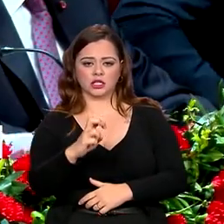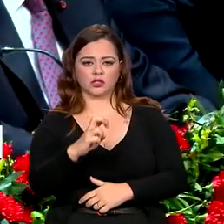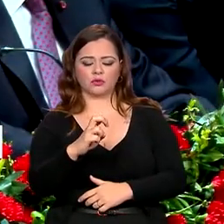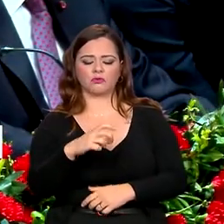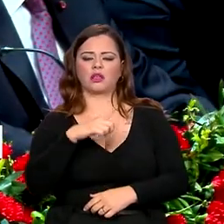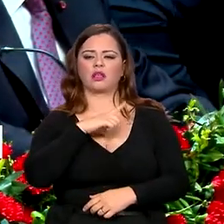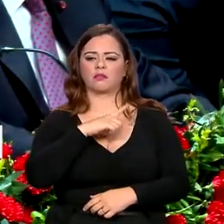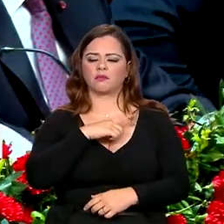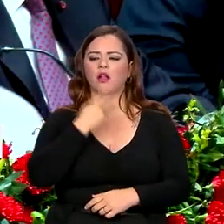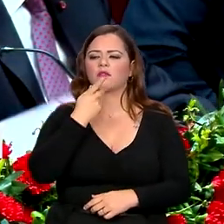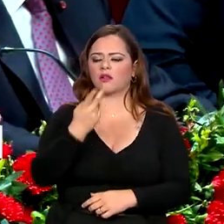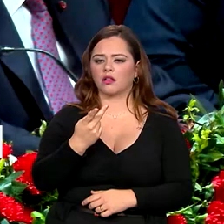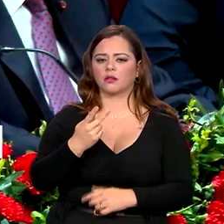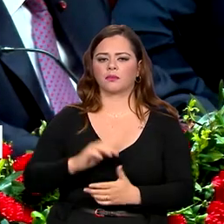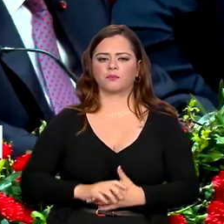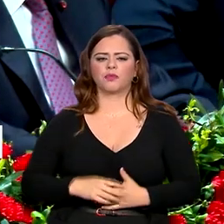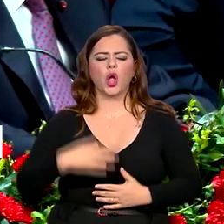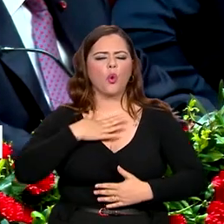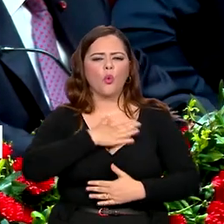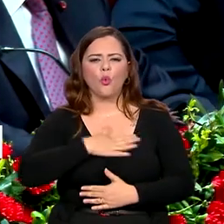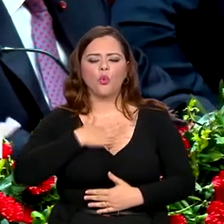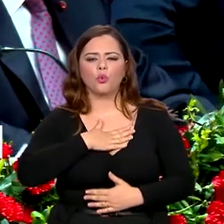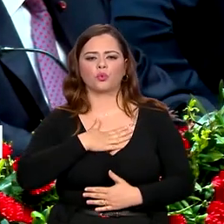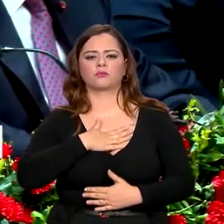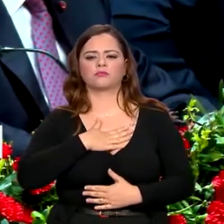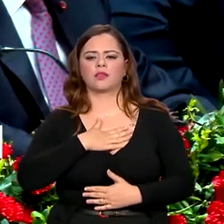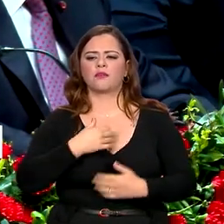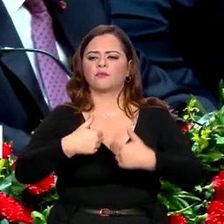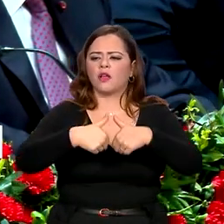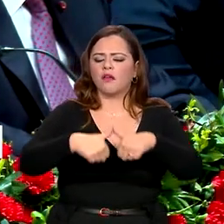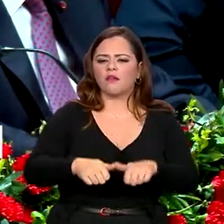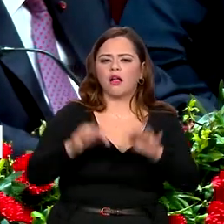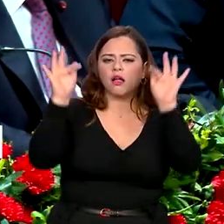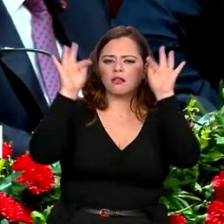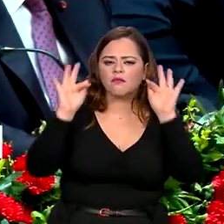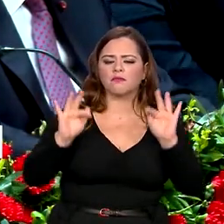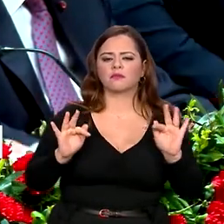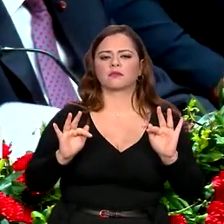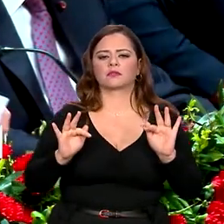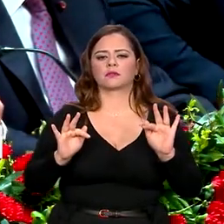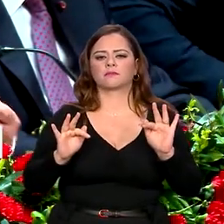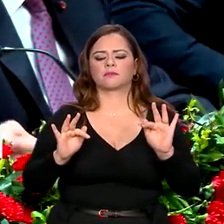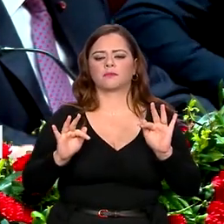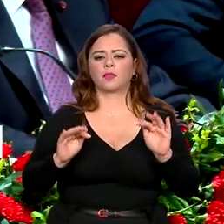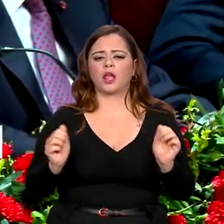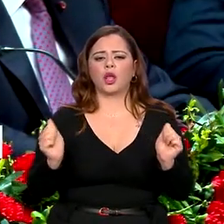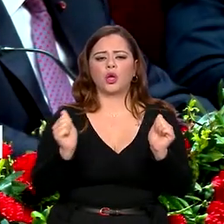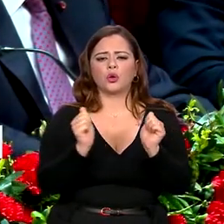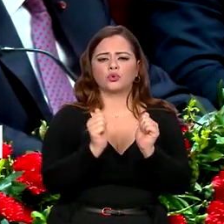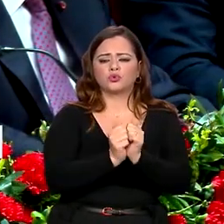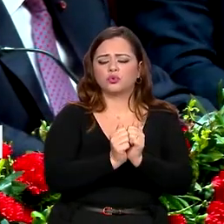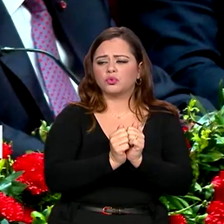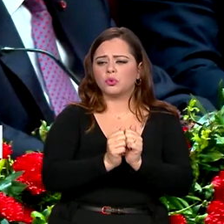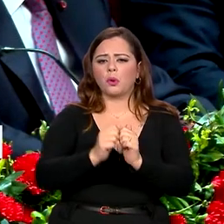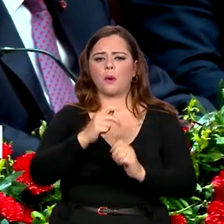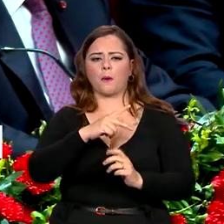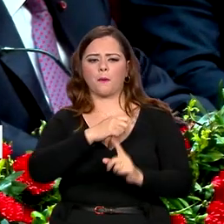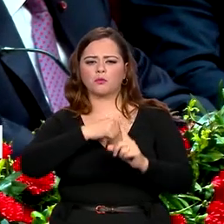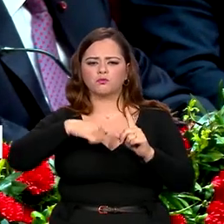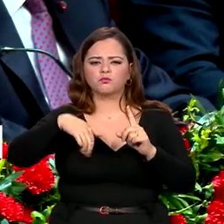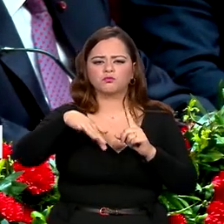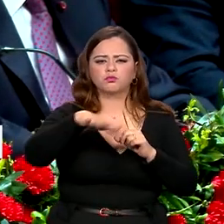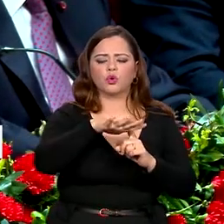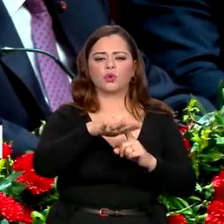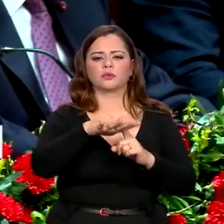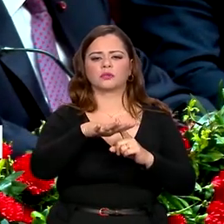1975, que diz: eu queria estar na festa, pá, com a tua gente e